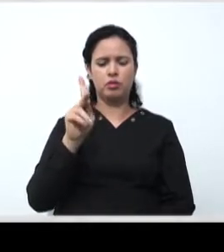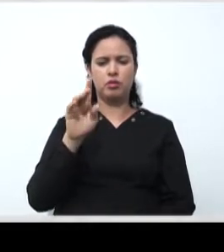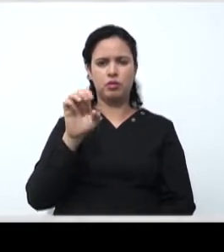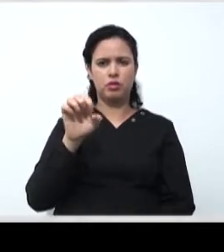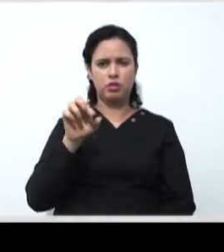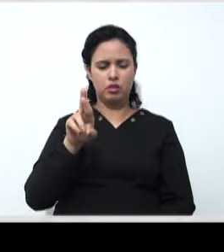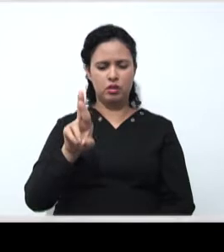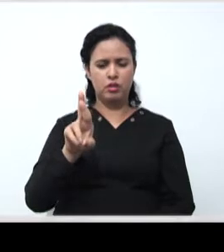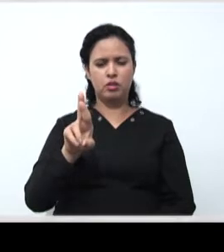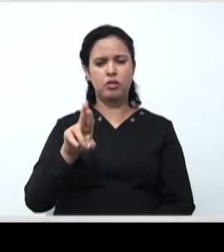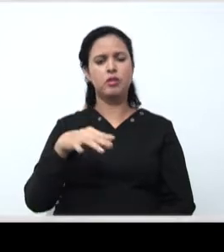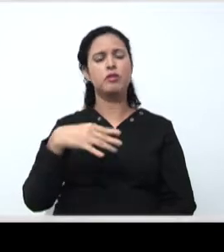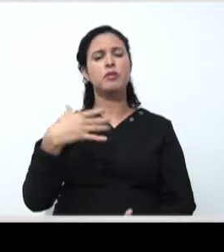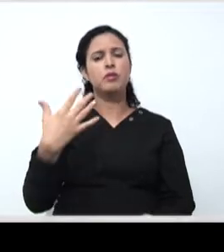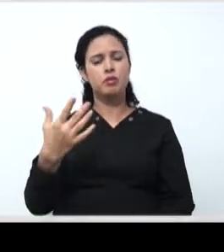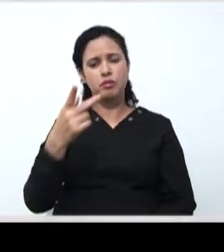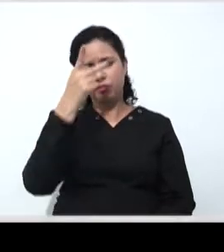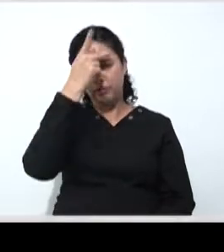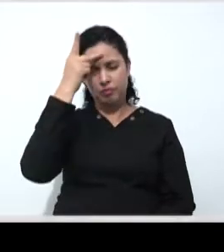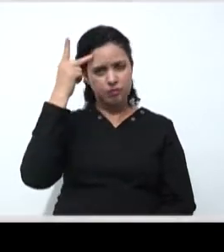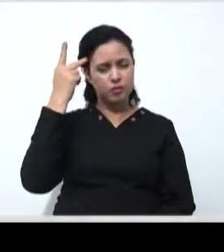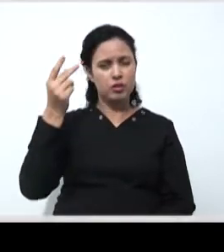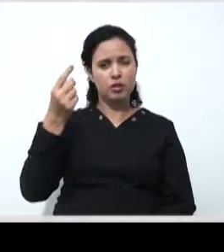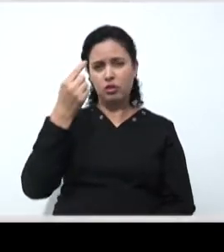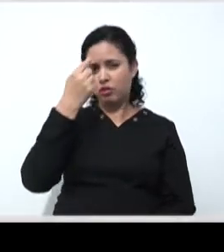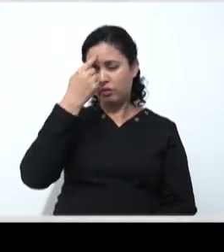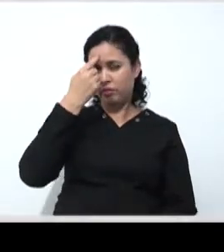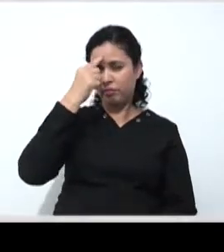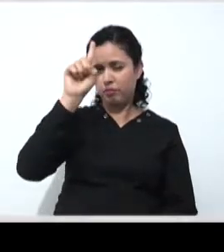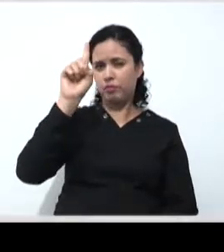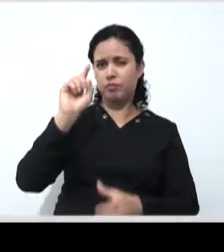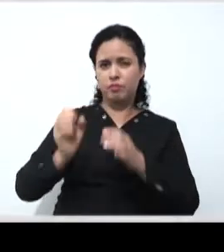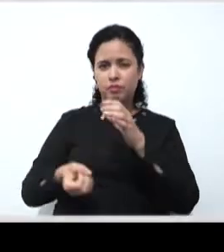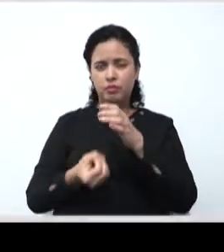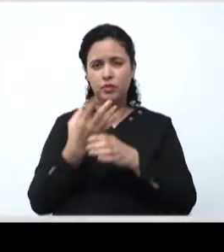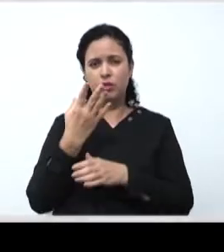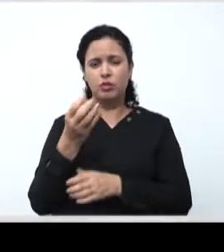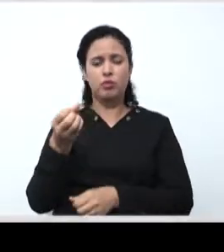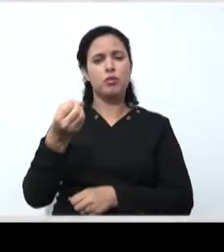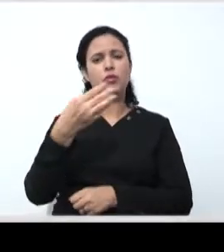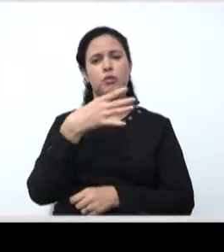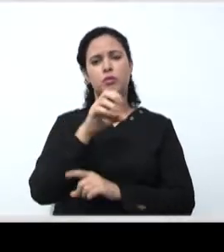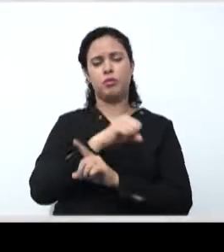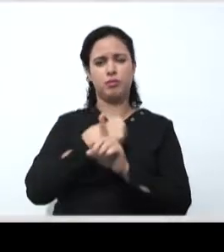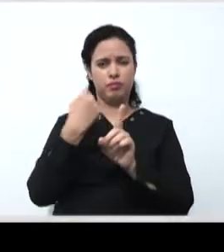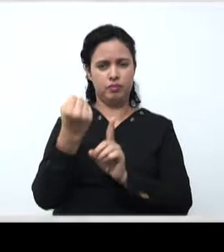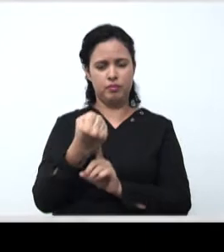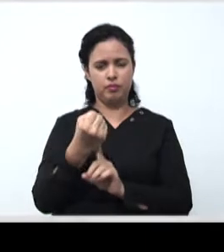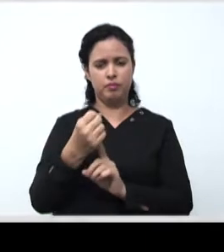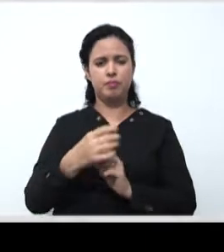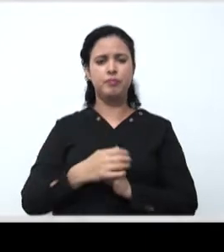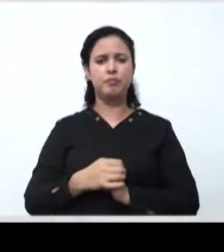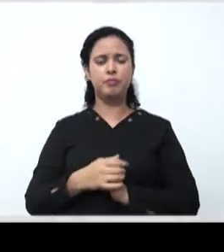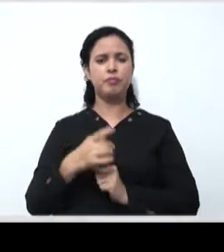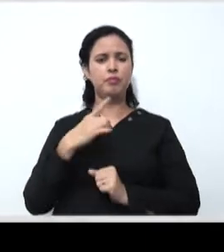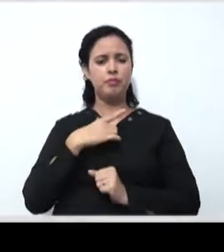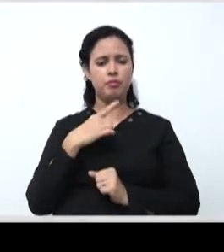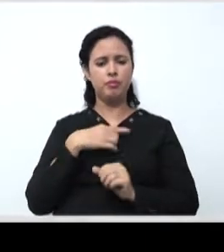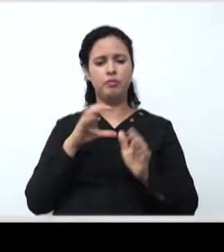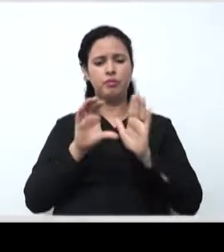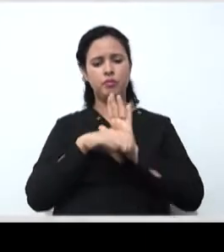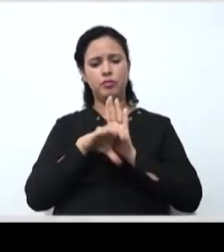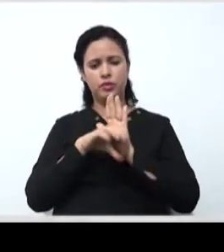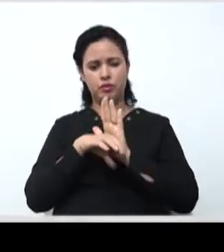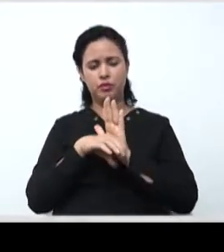sociais, enfim, criam algo novo para a sociedade. E aí a gente vem com um conceito de